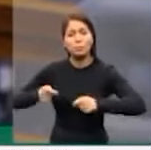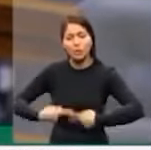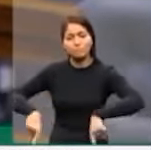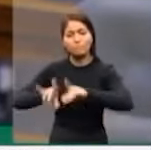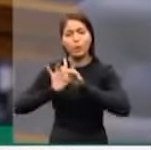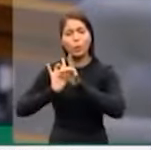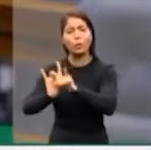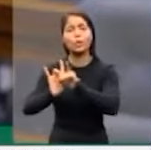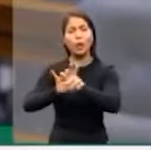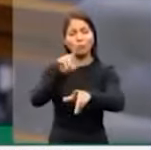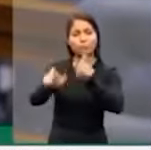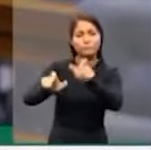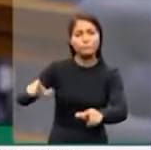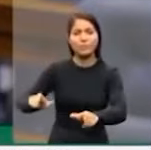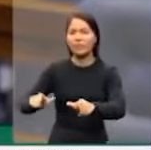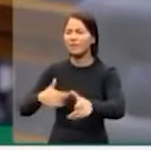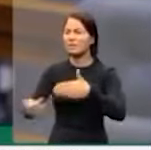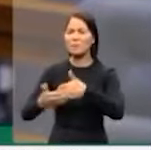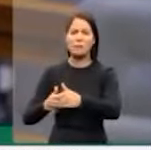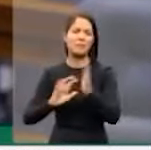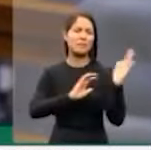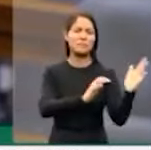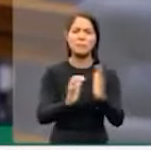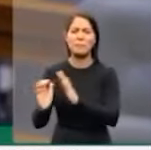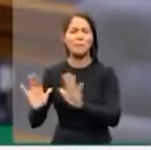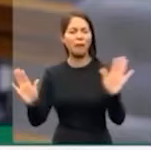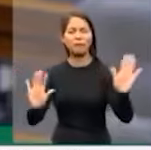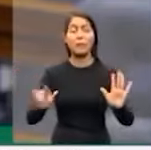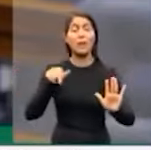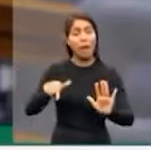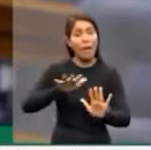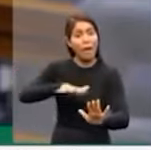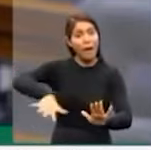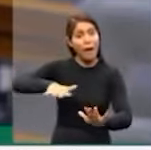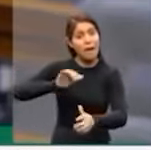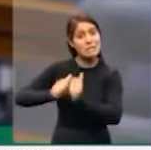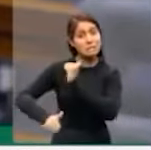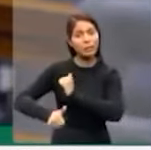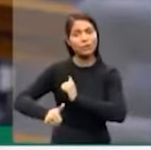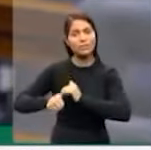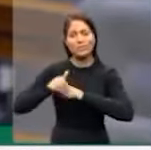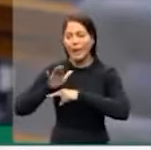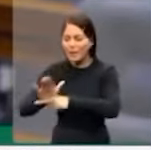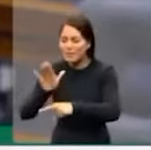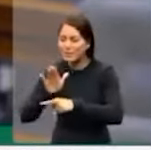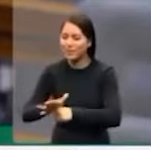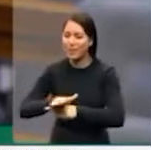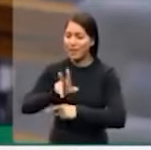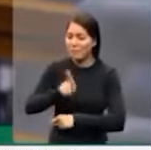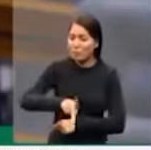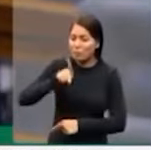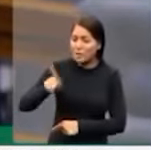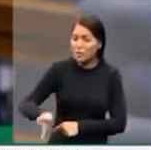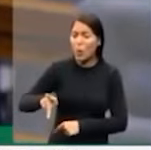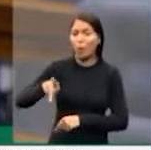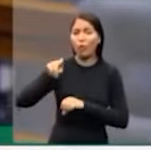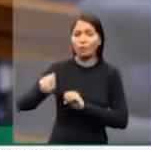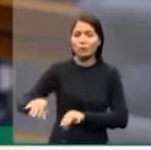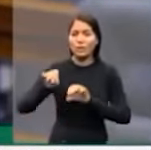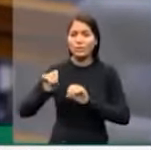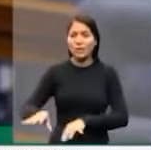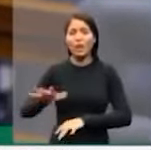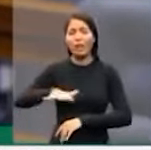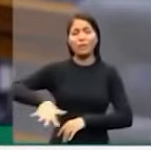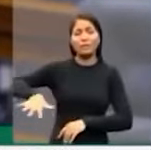o esporte a sua pro partidário essa ajuda emergencial vai ajudar o professor de educação física lá o interior do tocantins